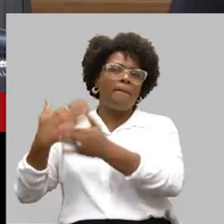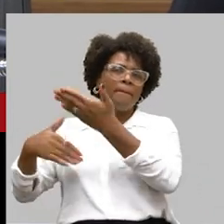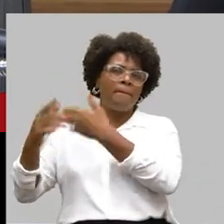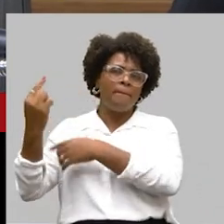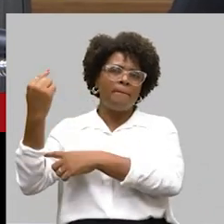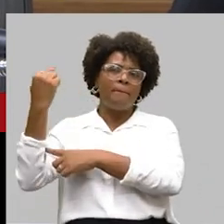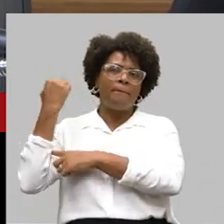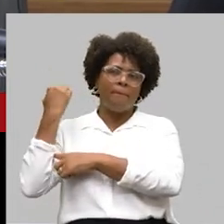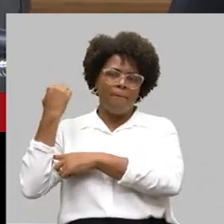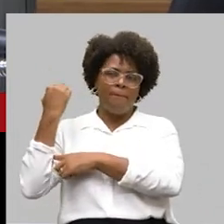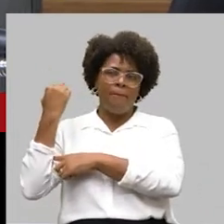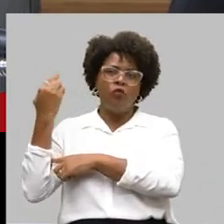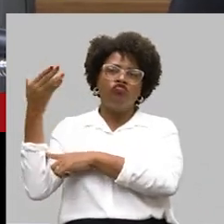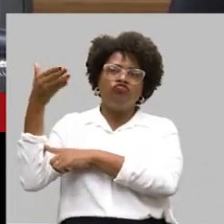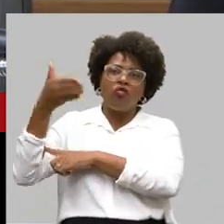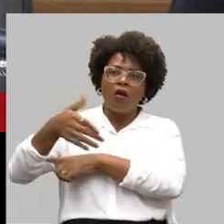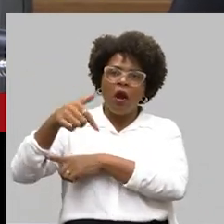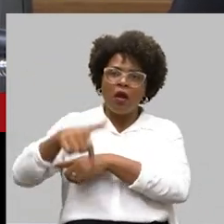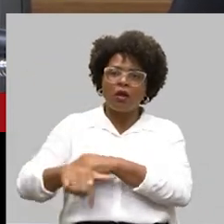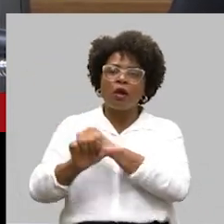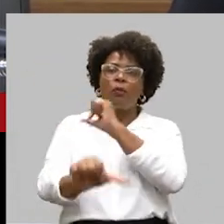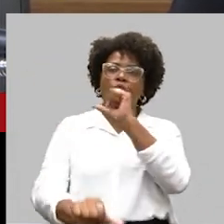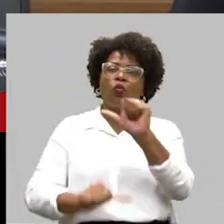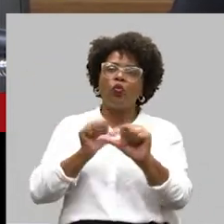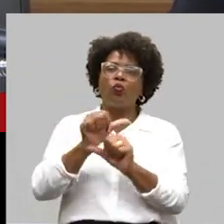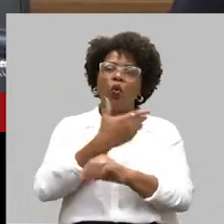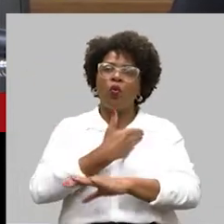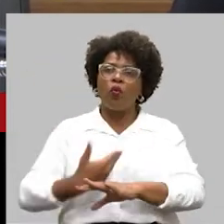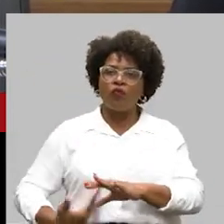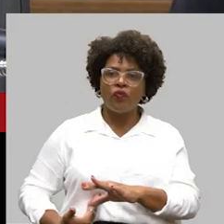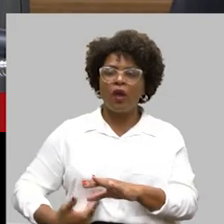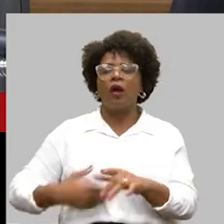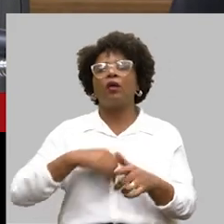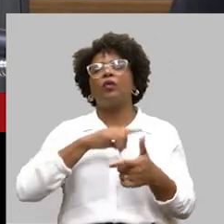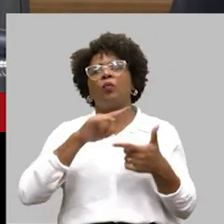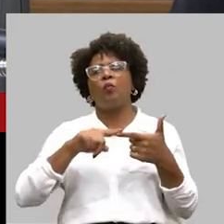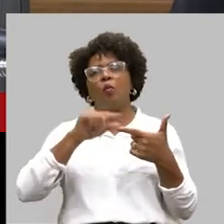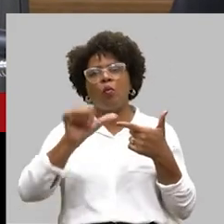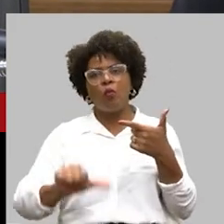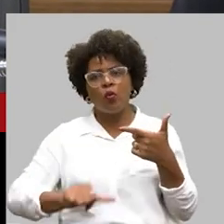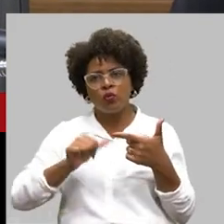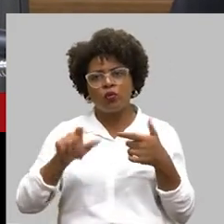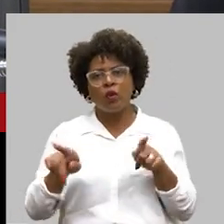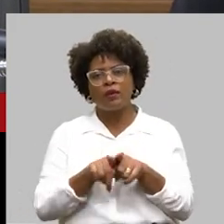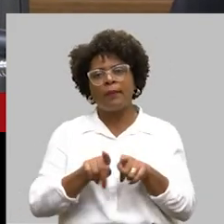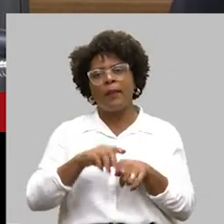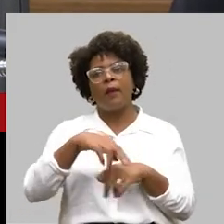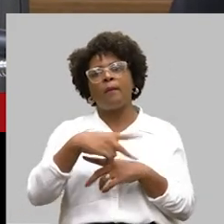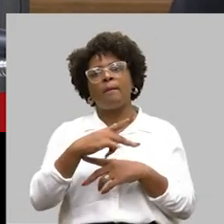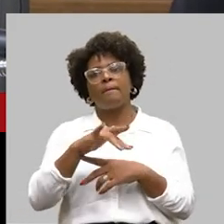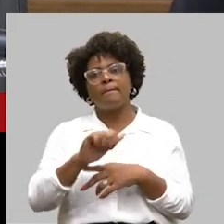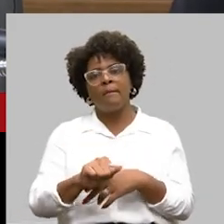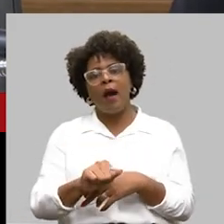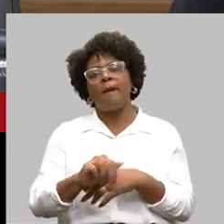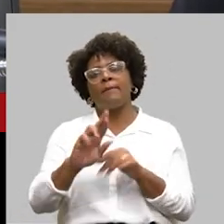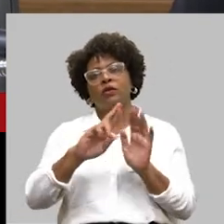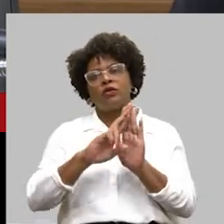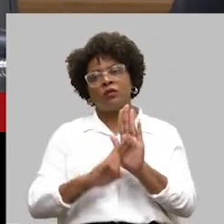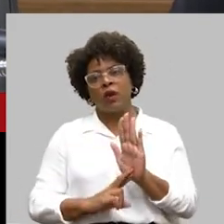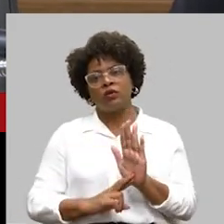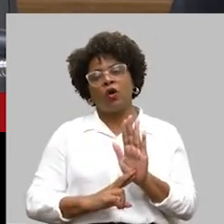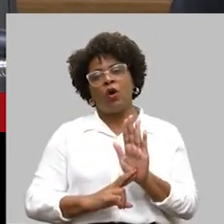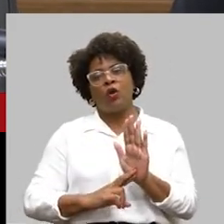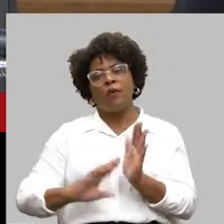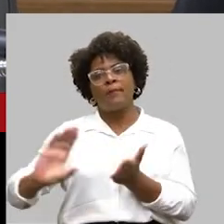trocou-se o governo e o governo trocou o mecanismo do marco regulatório para repassar os recursos pra escola família agrícola por isso é importante